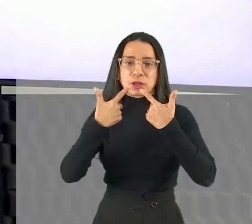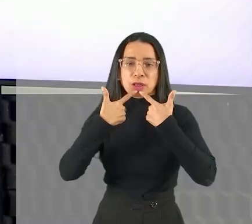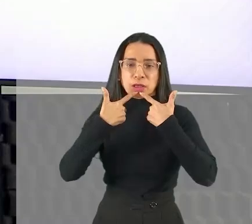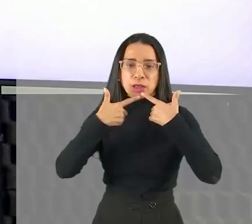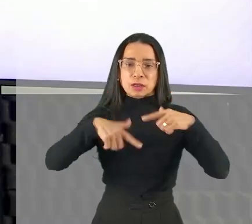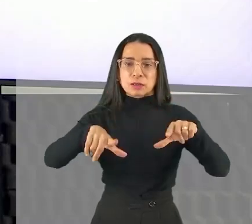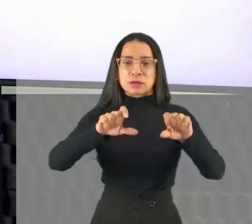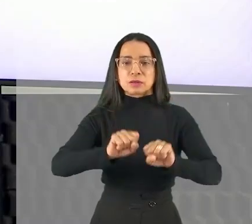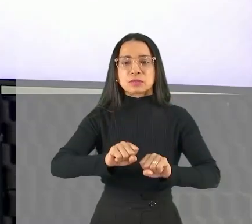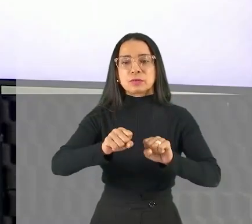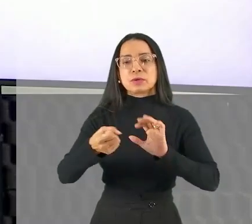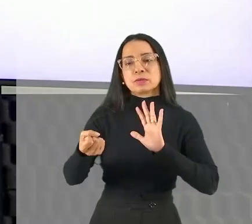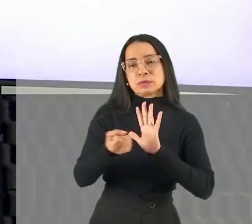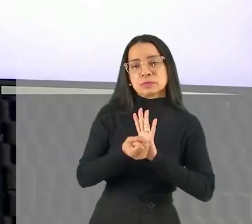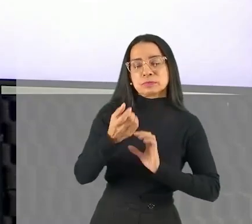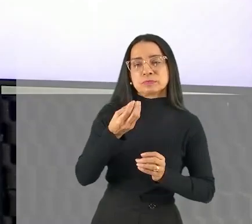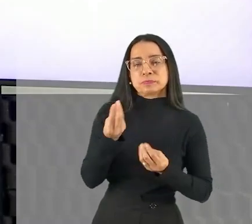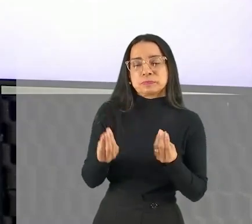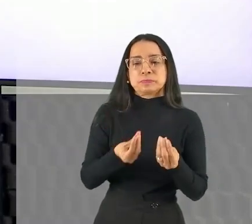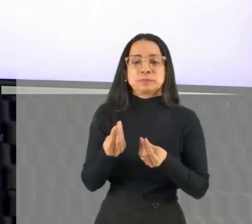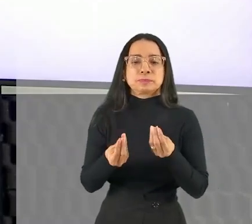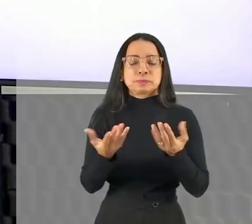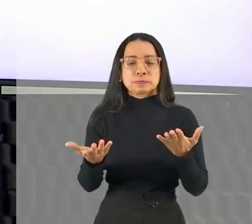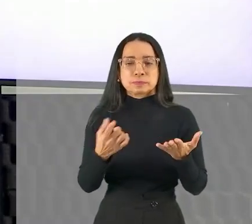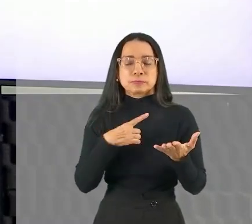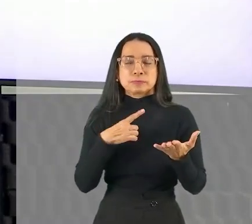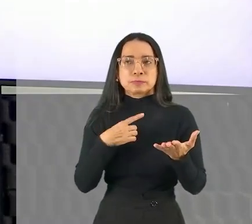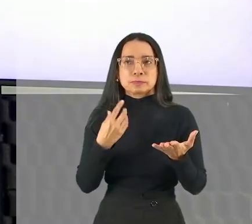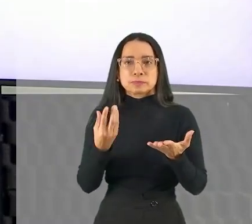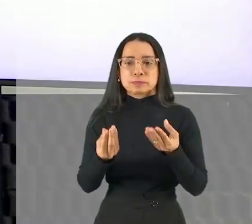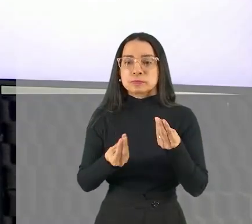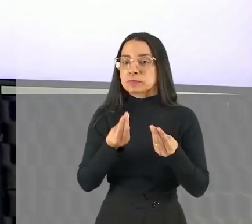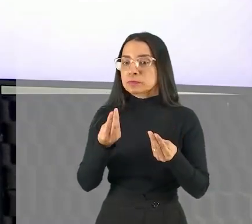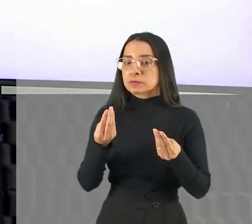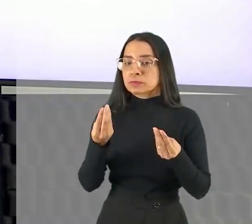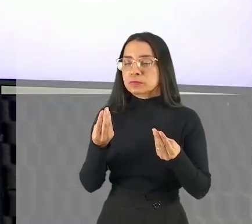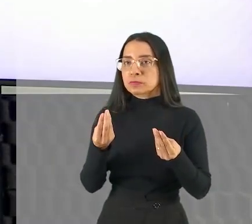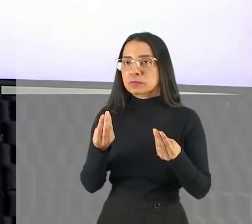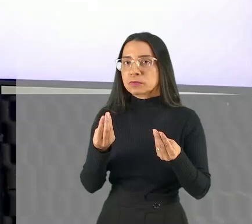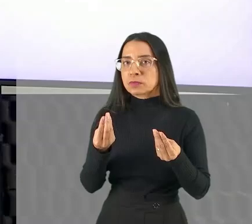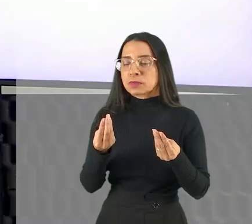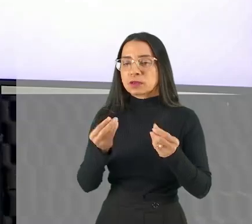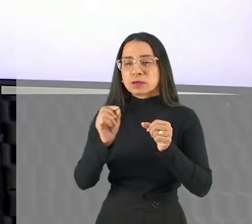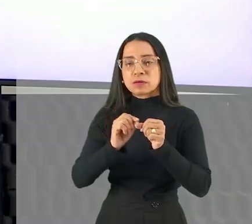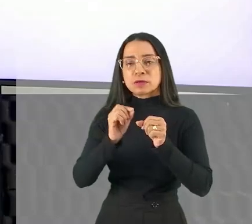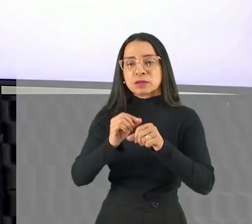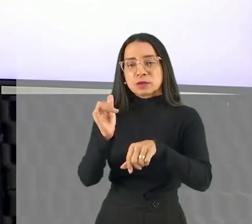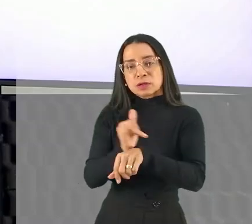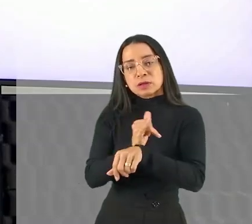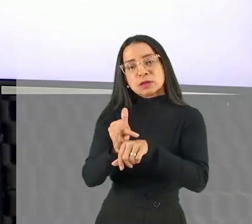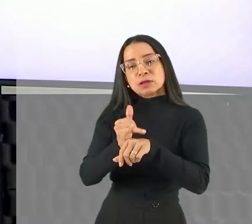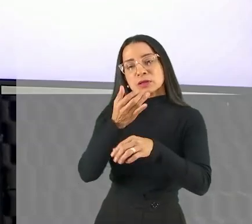tem várias formas da gente fazer uma estratégia argumentativa e, principalmente, a gente faz uso